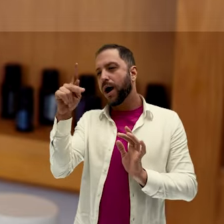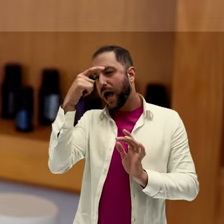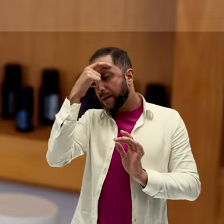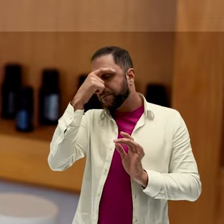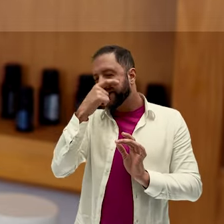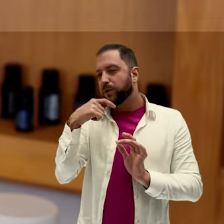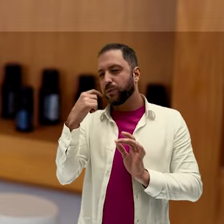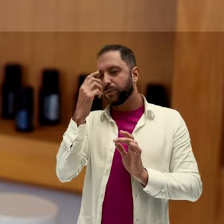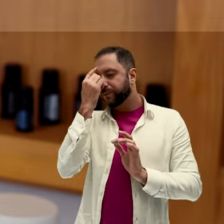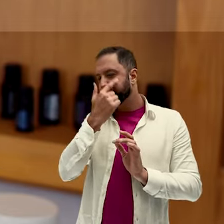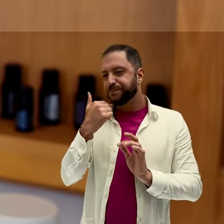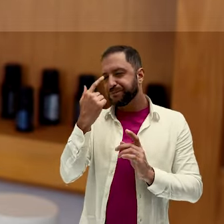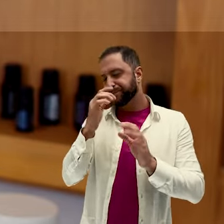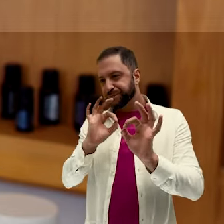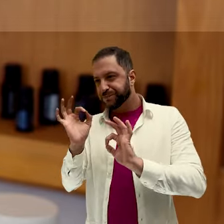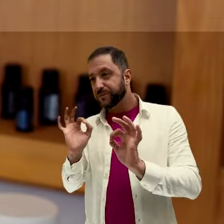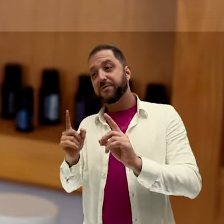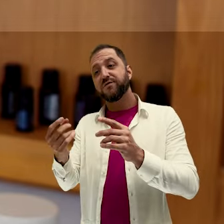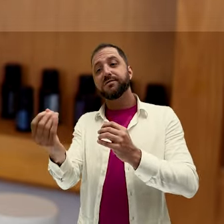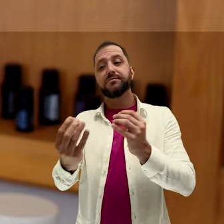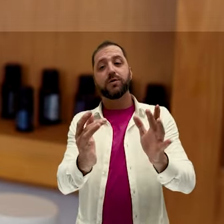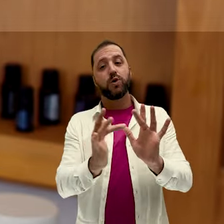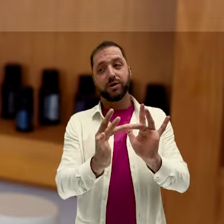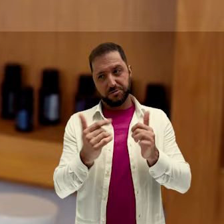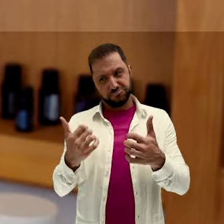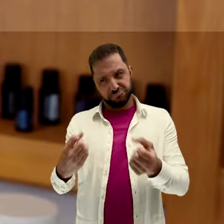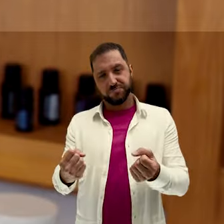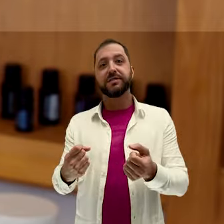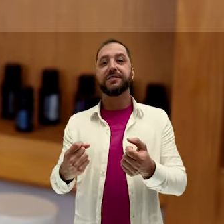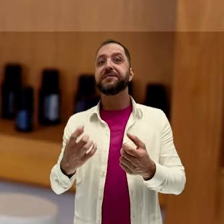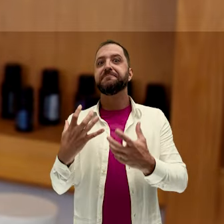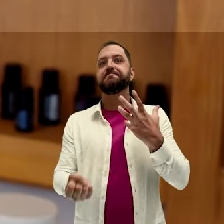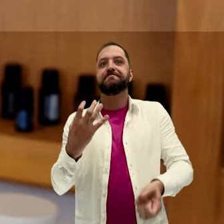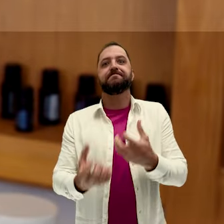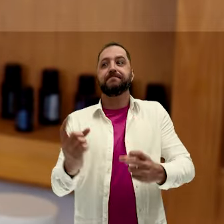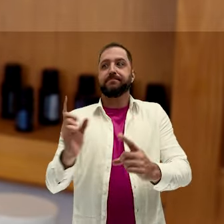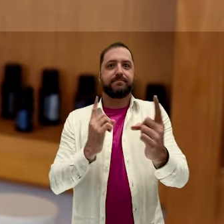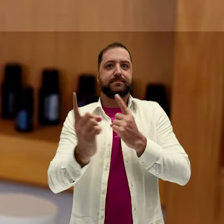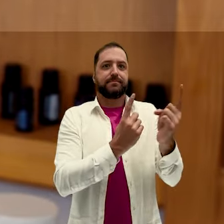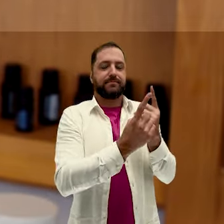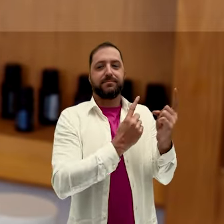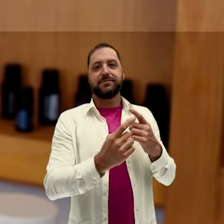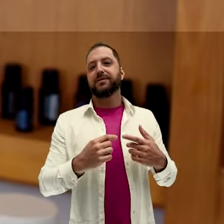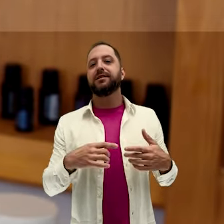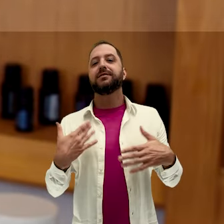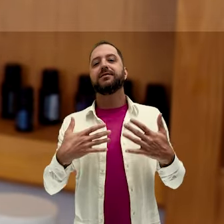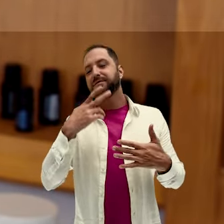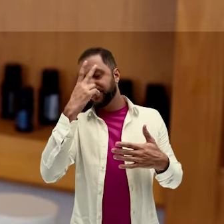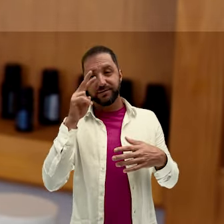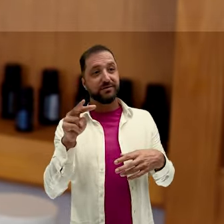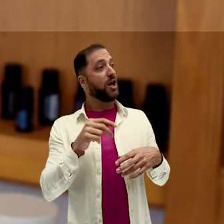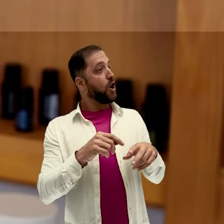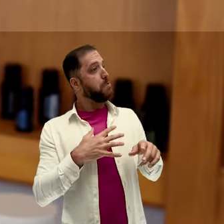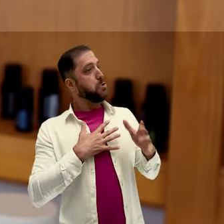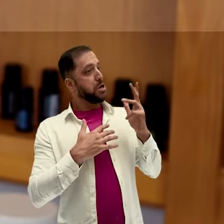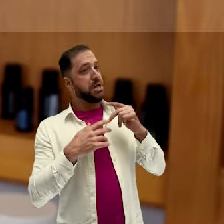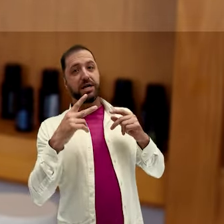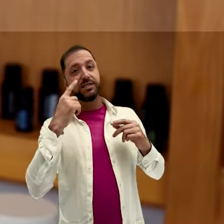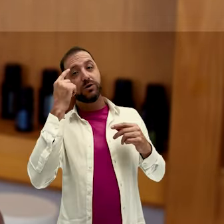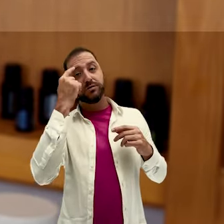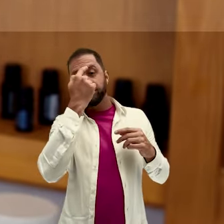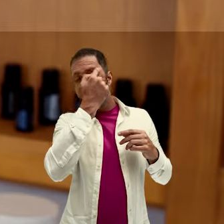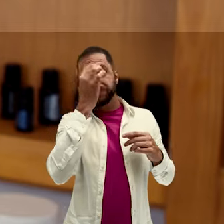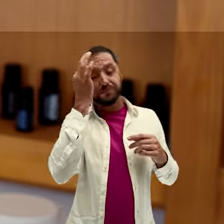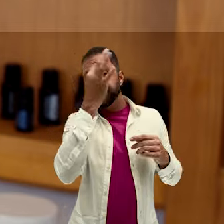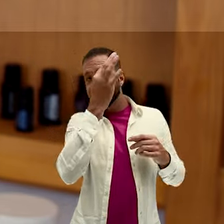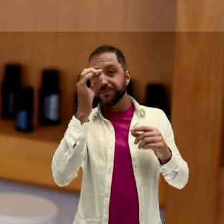Você não precisa me pagar, você me divulga e eu faço o trabalho em você. Então todo mundo perguntava, nossa, onde você fez sua sobrancelha?